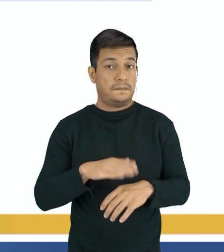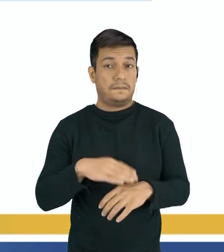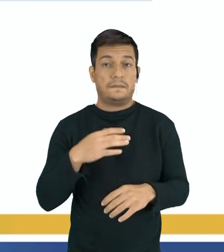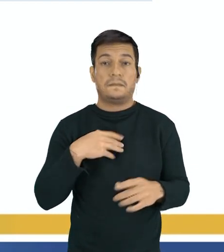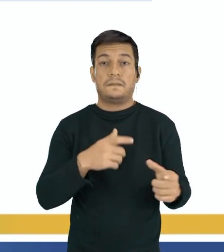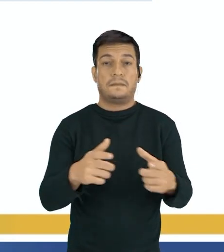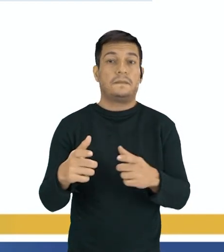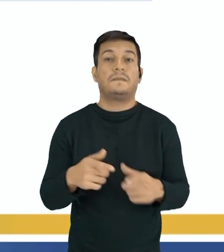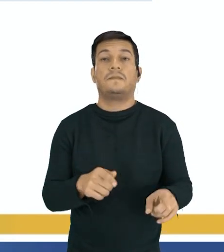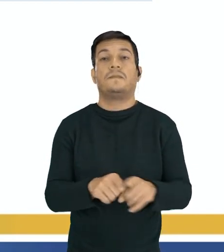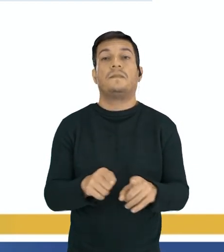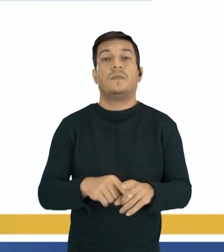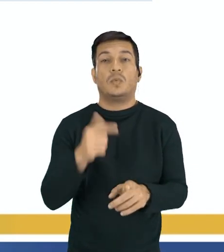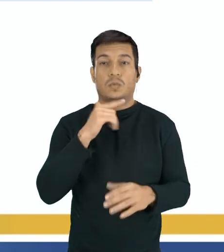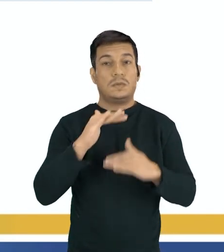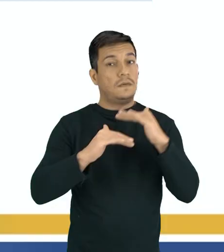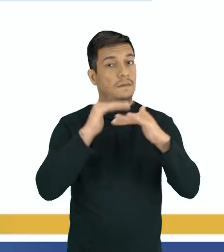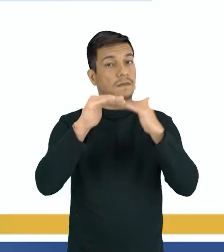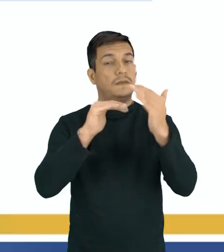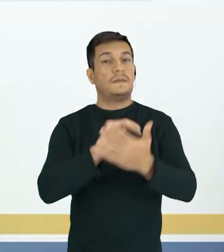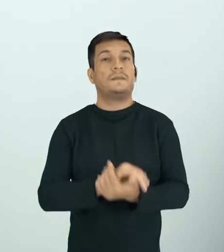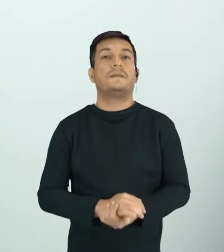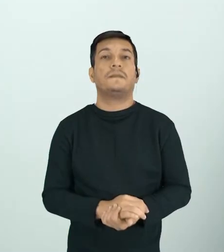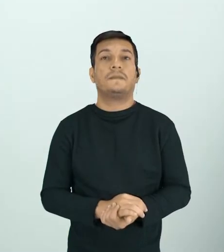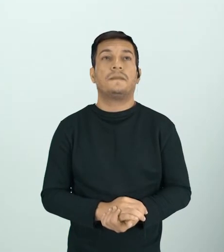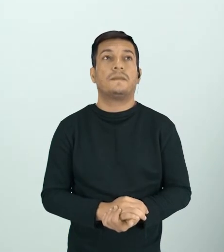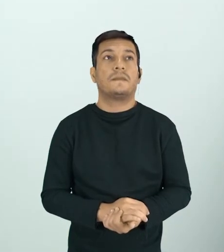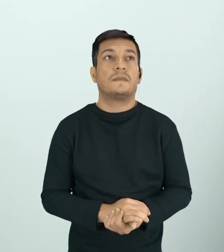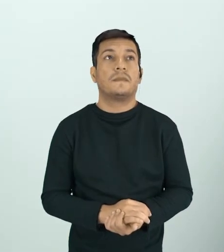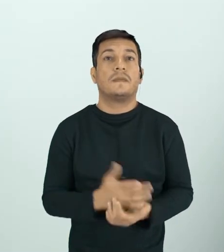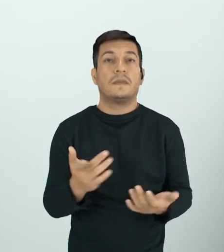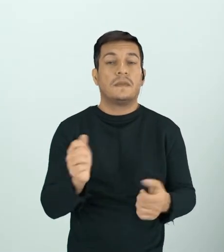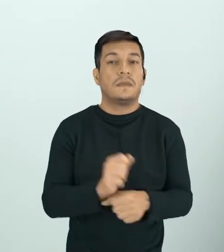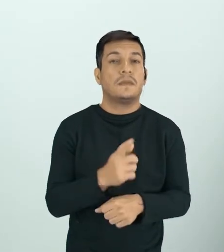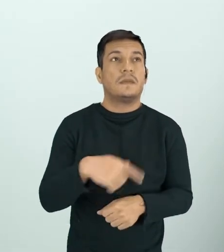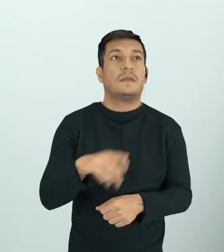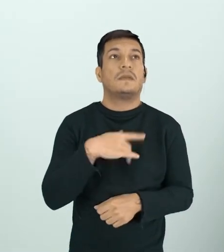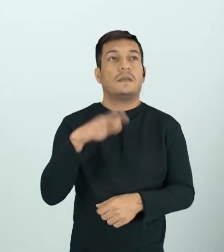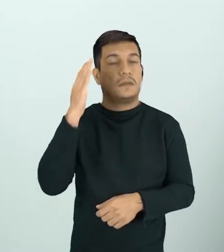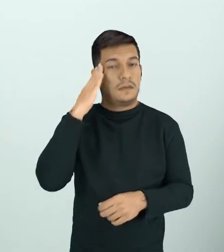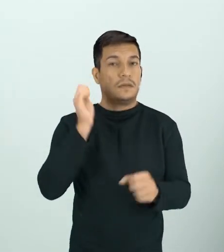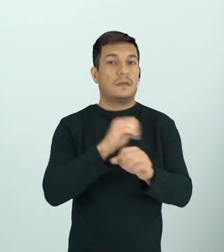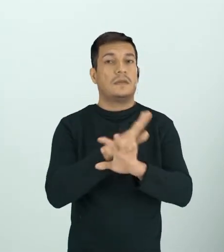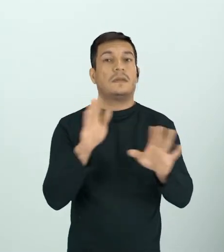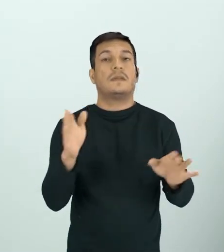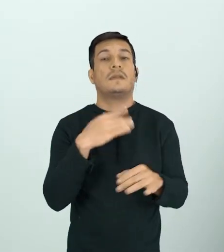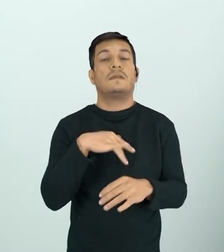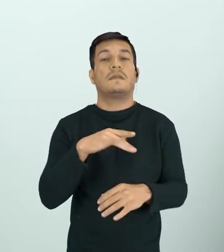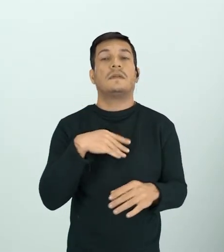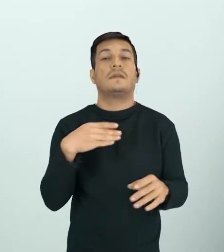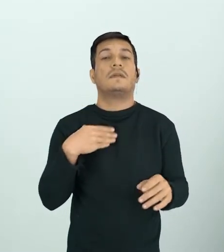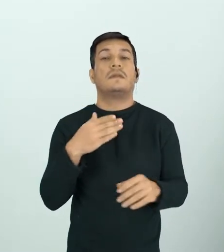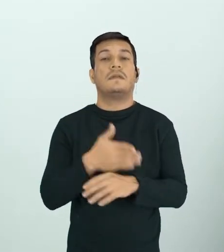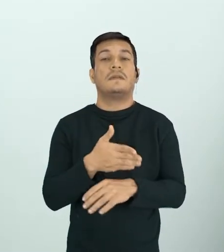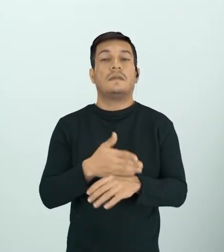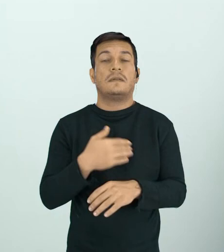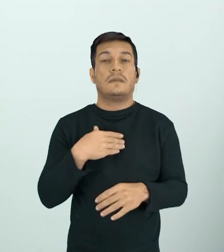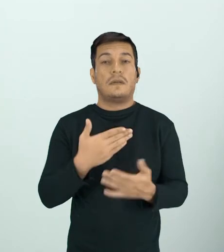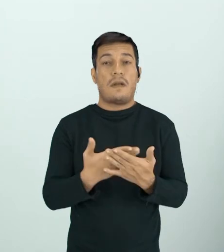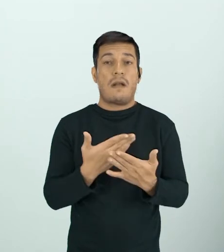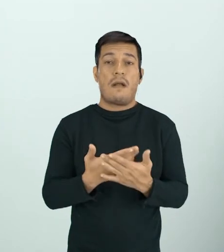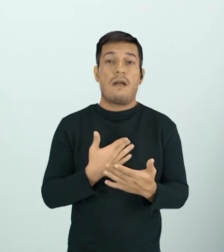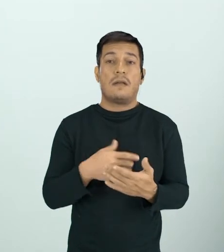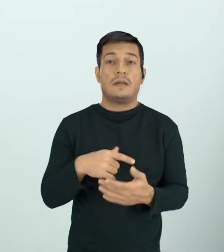ambiente e consigam evoluir. Bom, pessoal, espero que vocês tenham compreendido. Se vocês quiserem assistir novamente